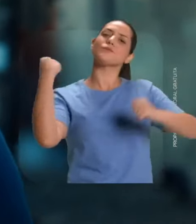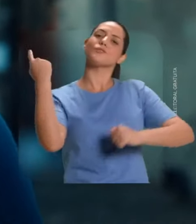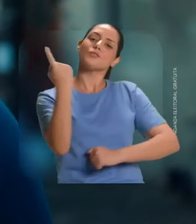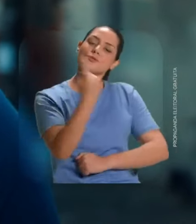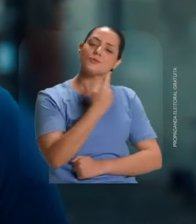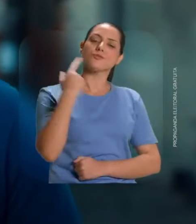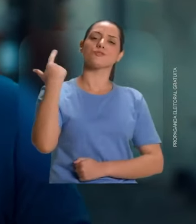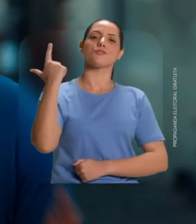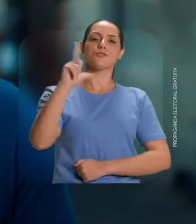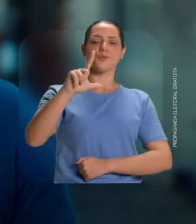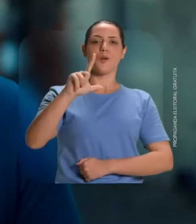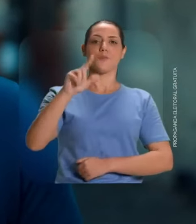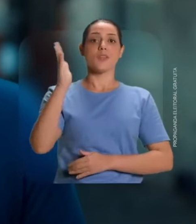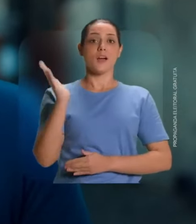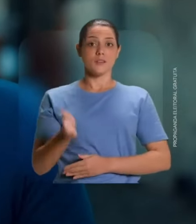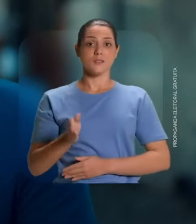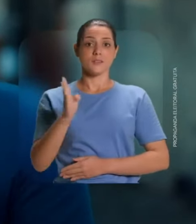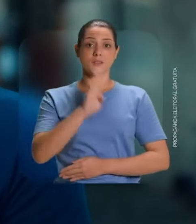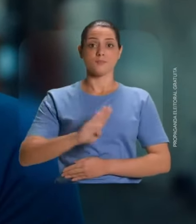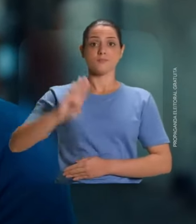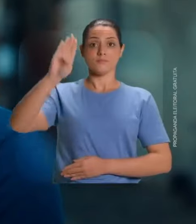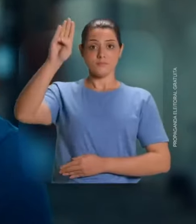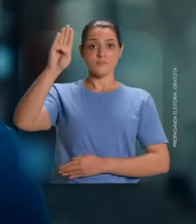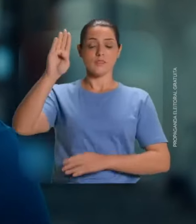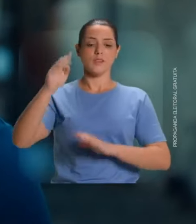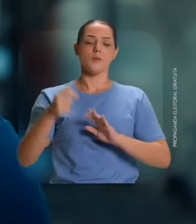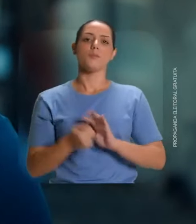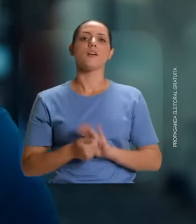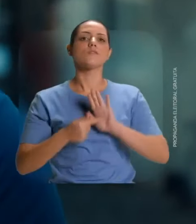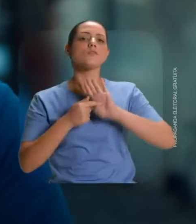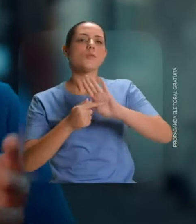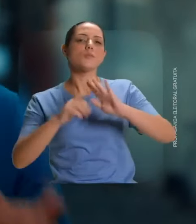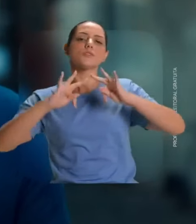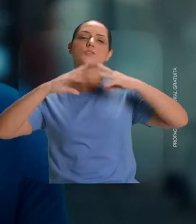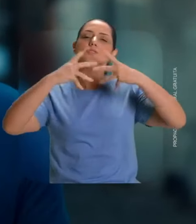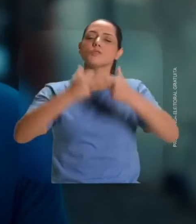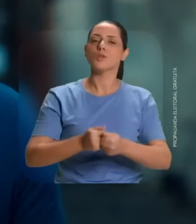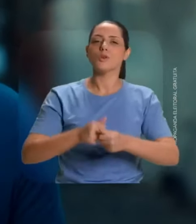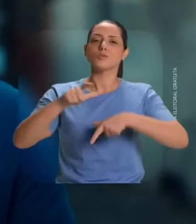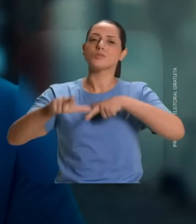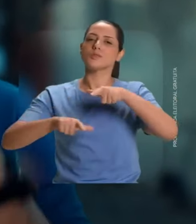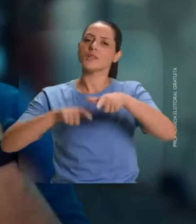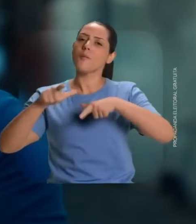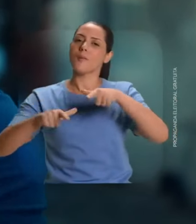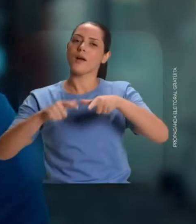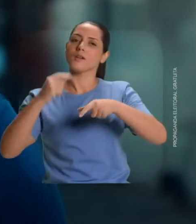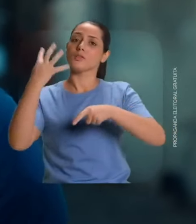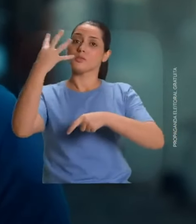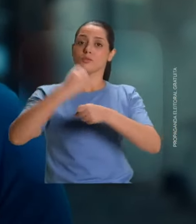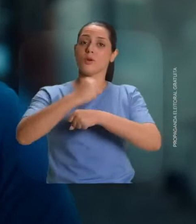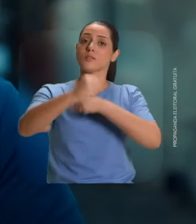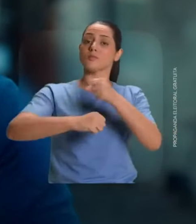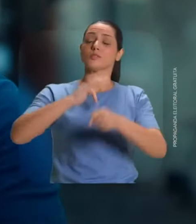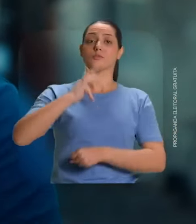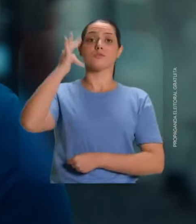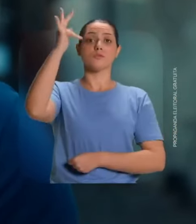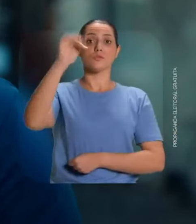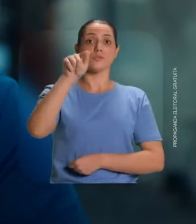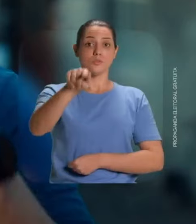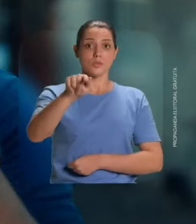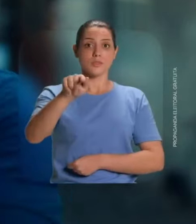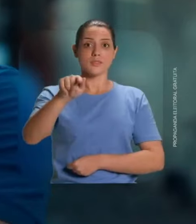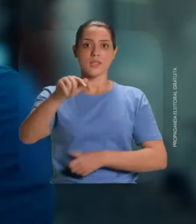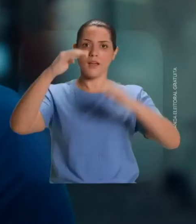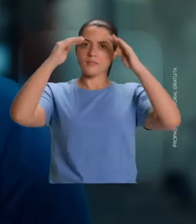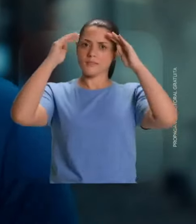avançar muito mais. Durante a campanha, vou mostrar tudo o que já fizemos e o que planejamos fazer nos próximos 4 anos. Fique